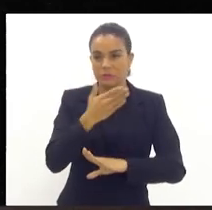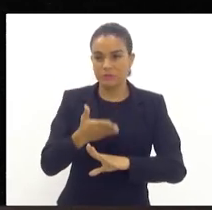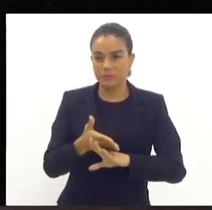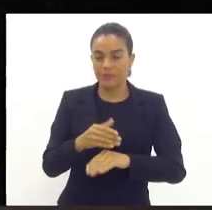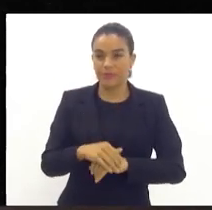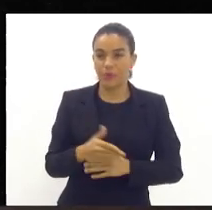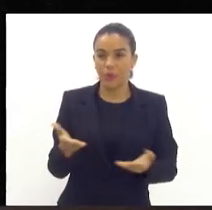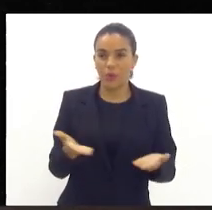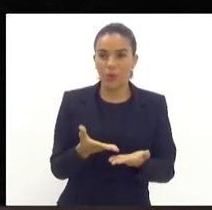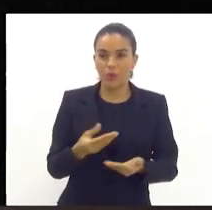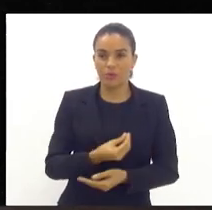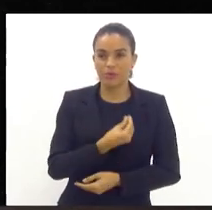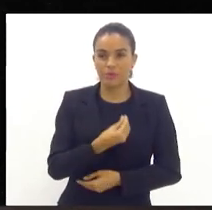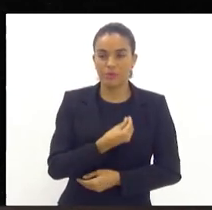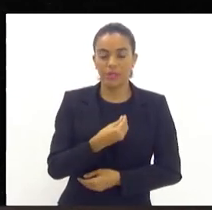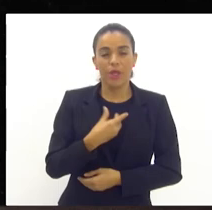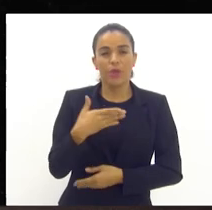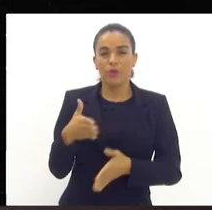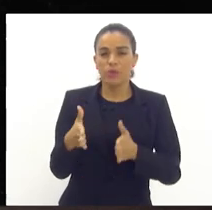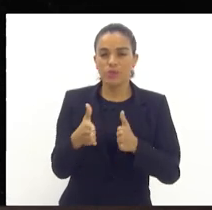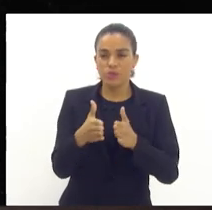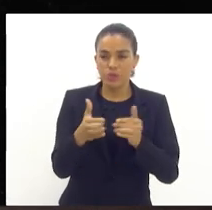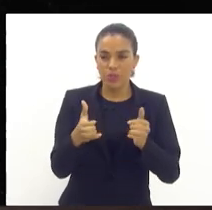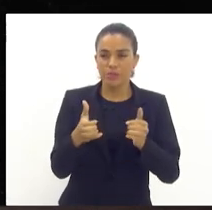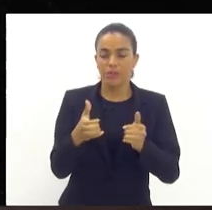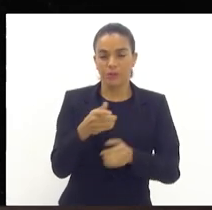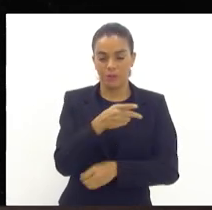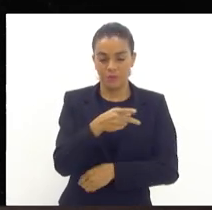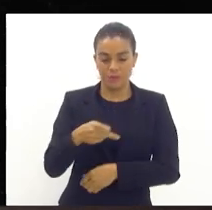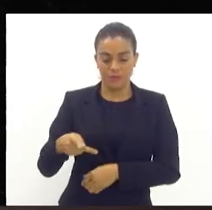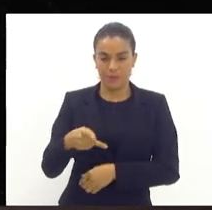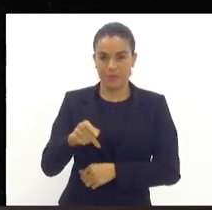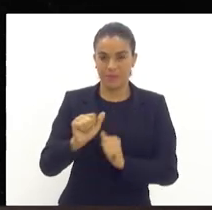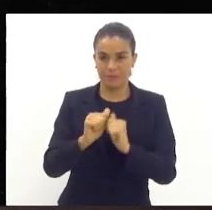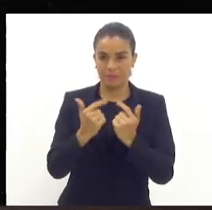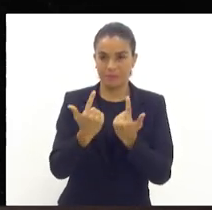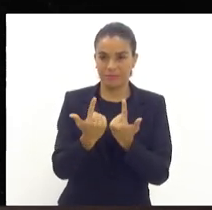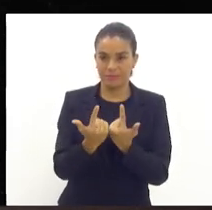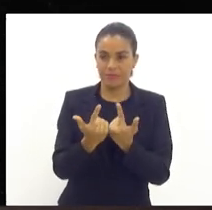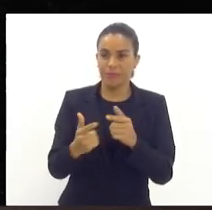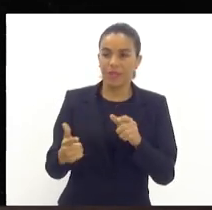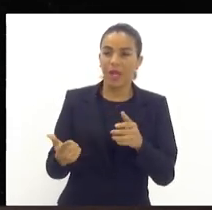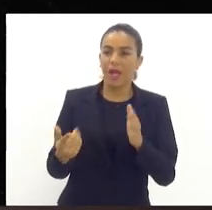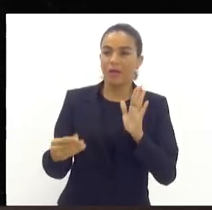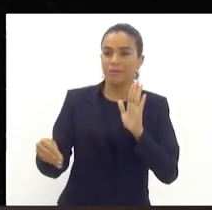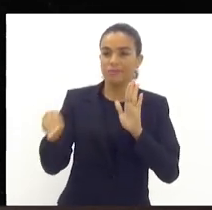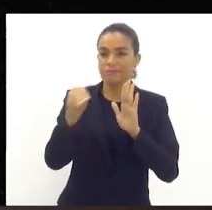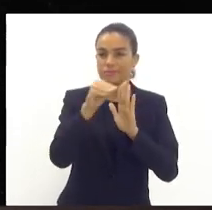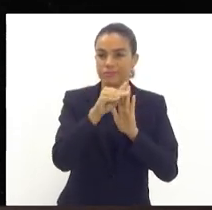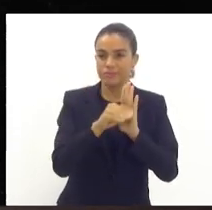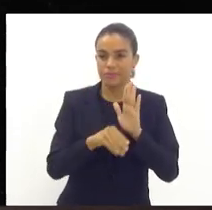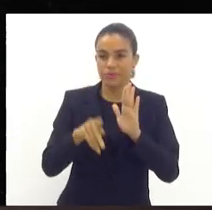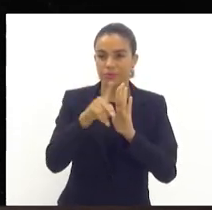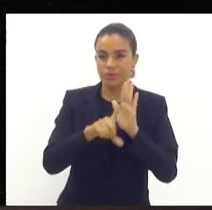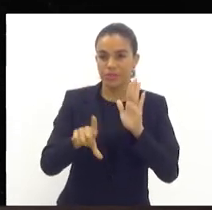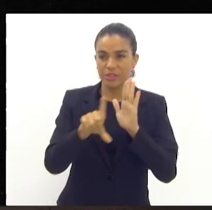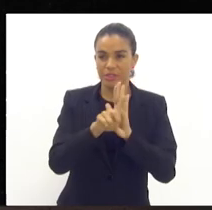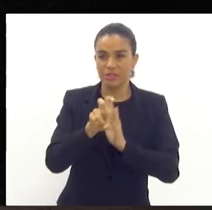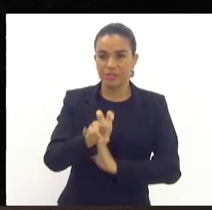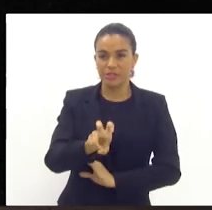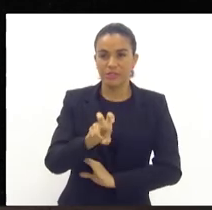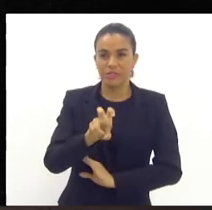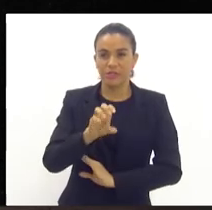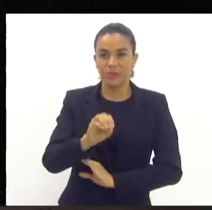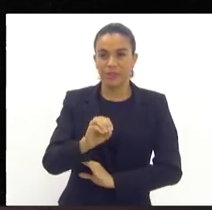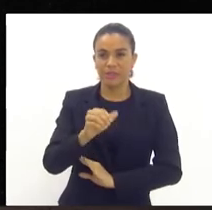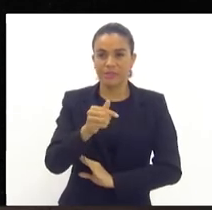no dia de hoje é que eu estou solicitando ao presidente dessa casa a inclusão na ordem do dia do projeto de lei